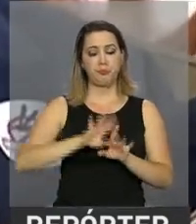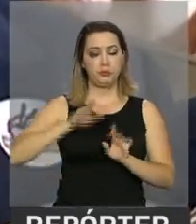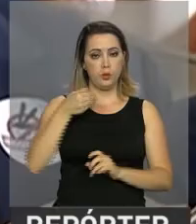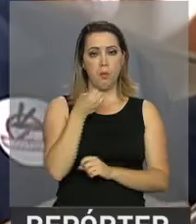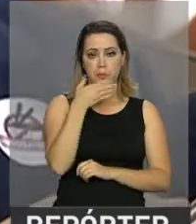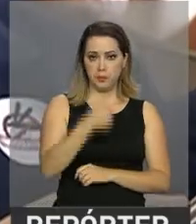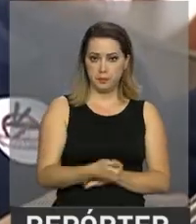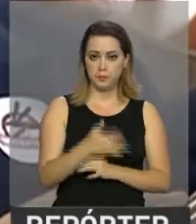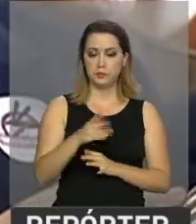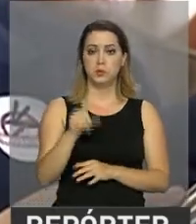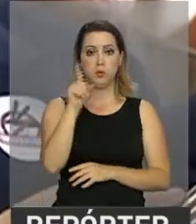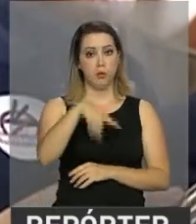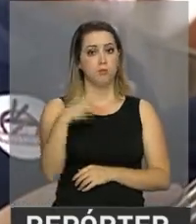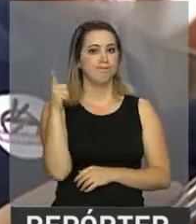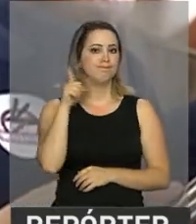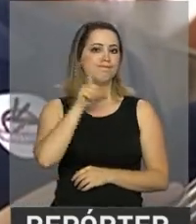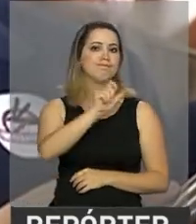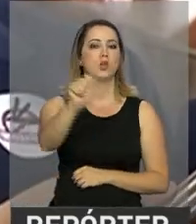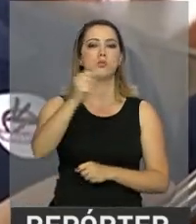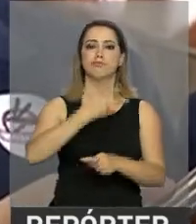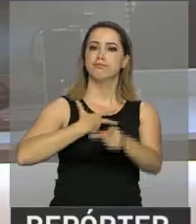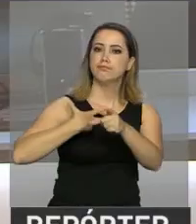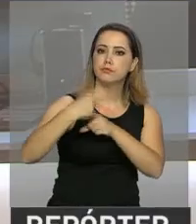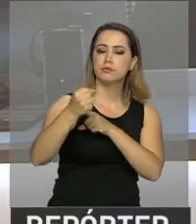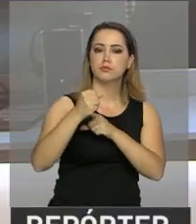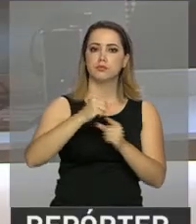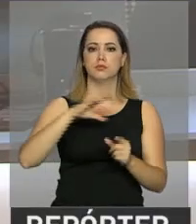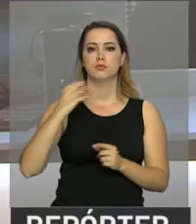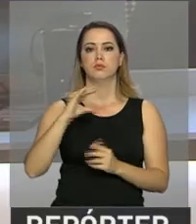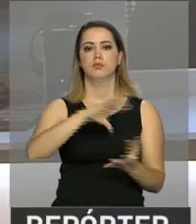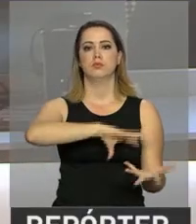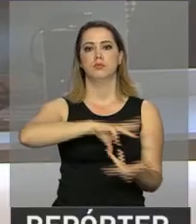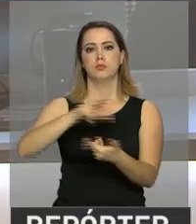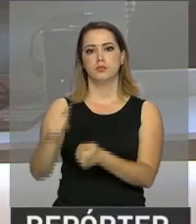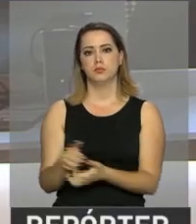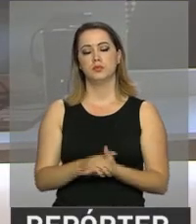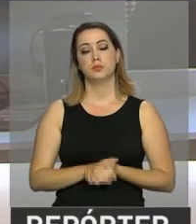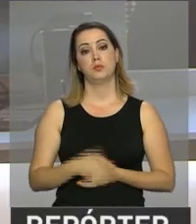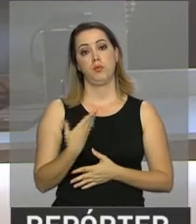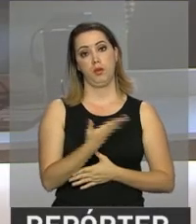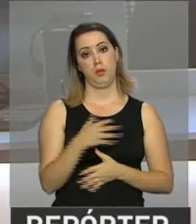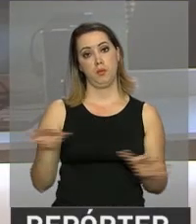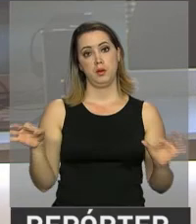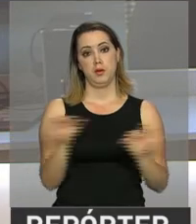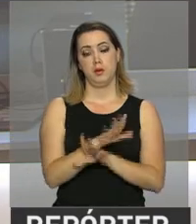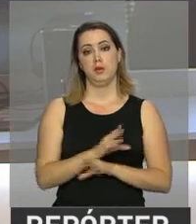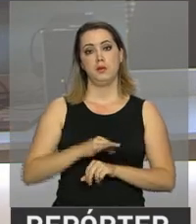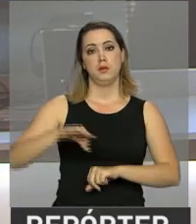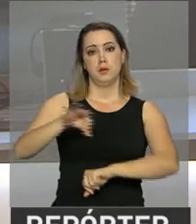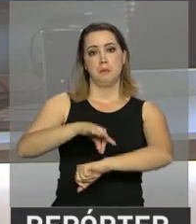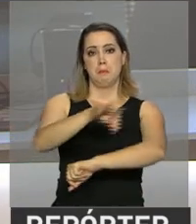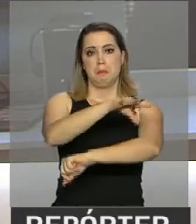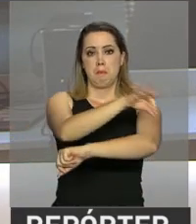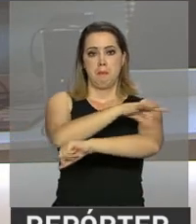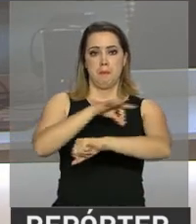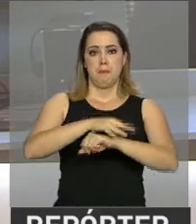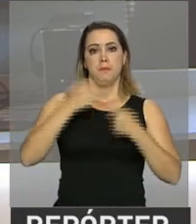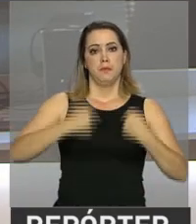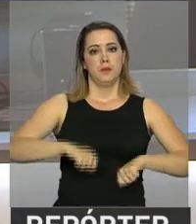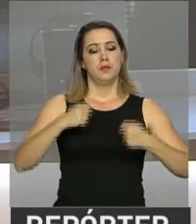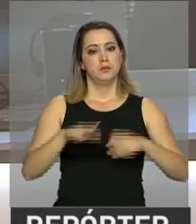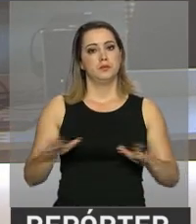ser um grande ganho para a ciência do mundo. E para acabar com o mosquito Aedes, é preciso fazer